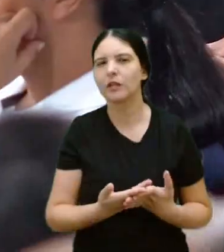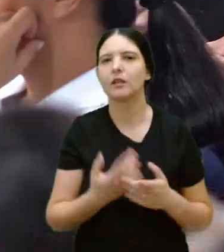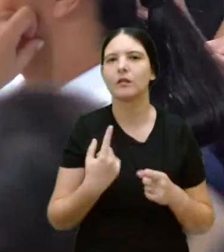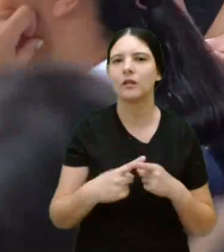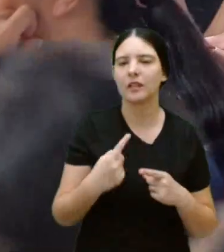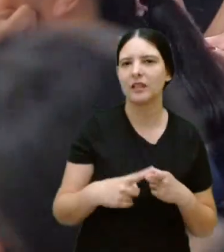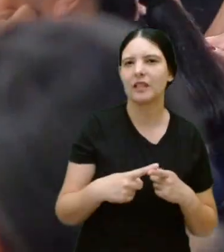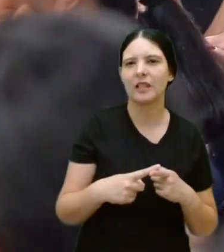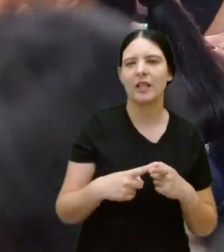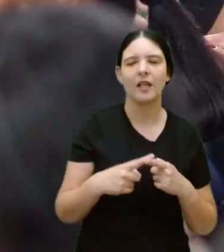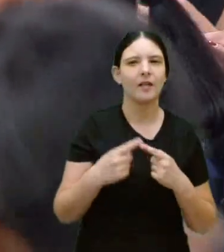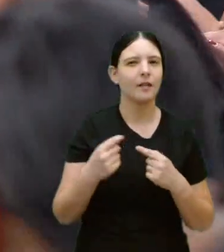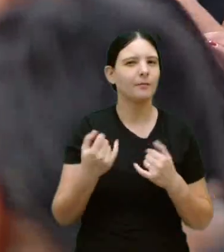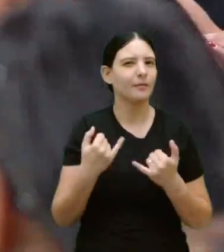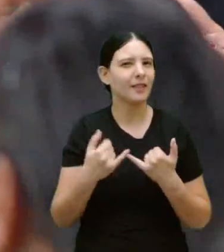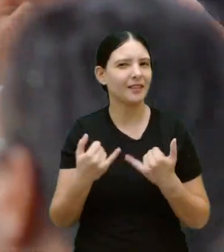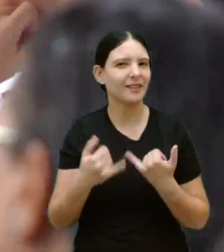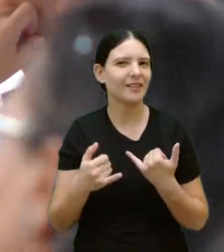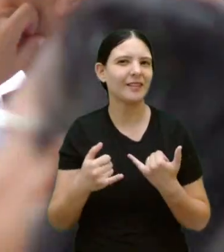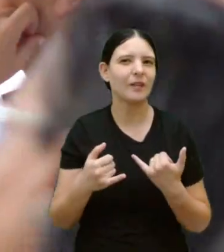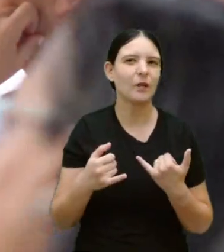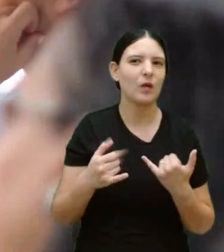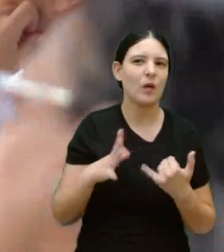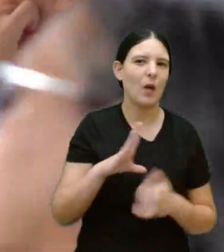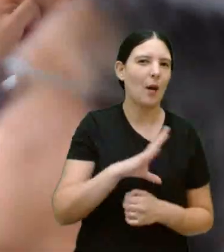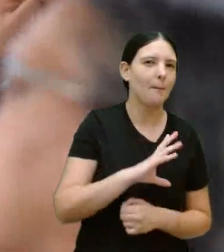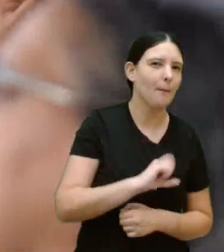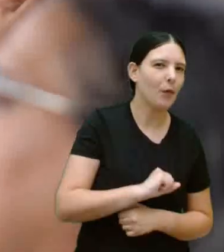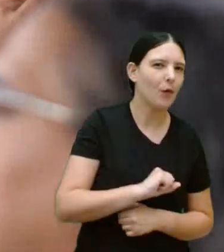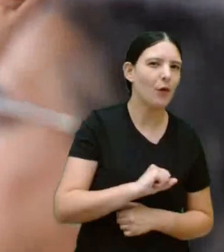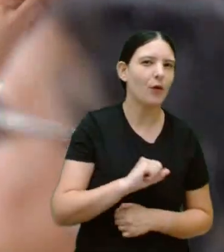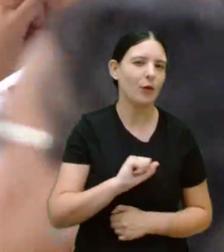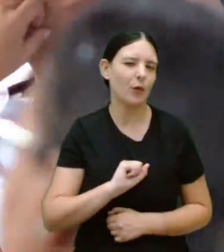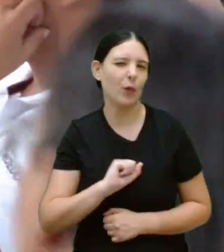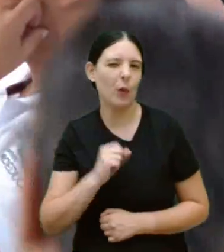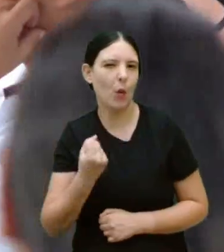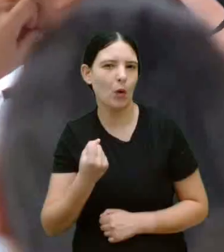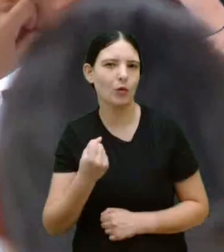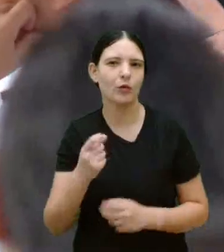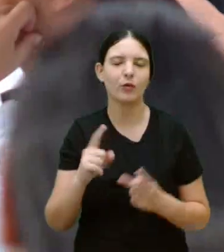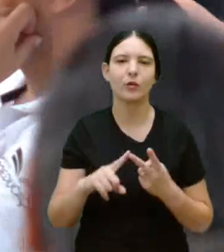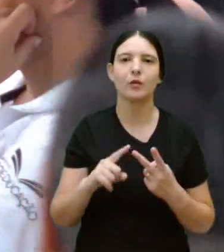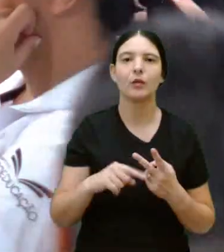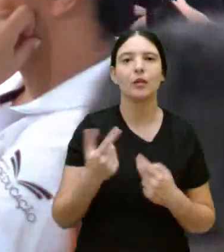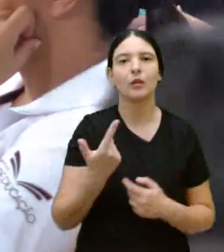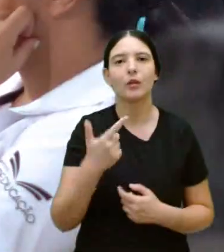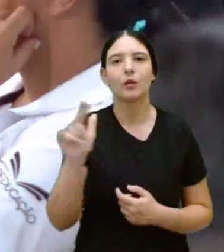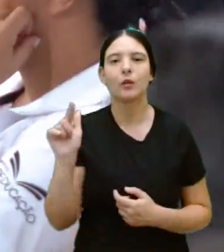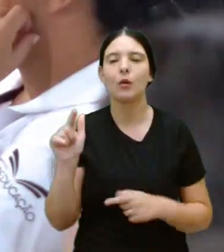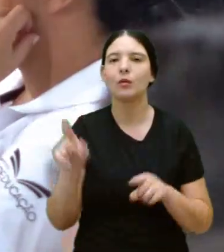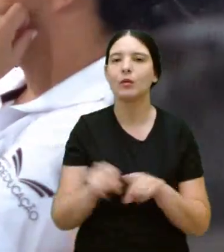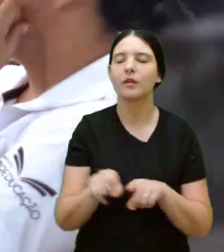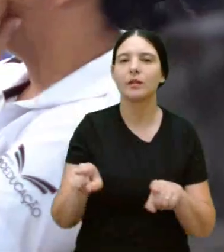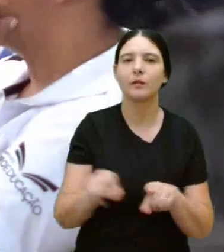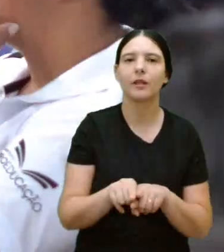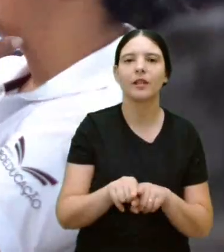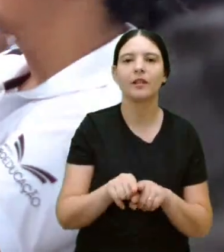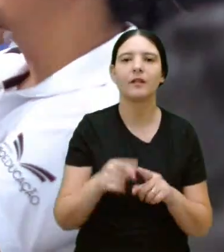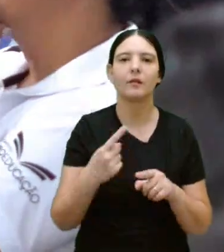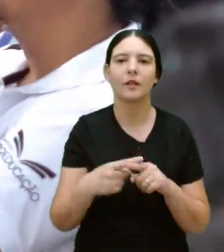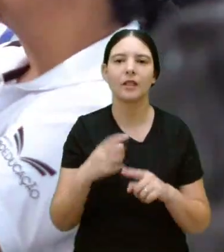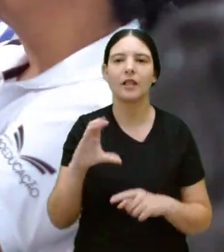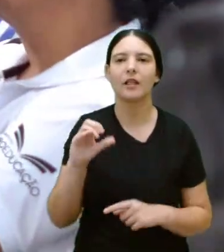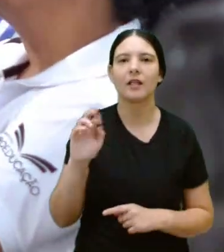tênue entre o amor e o ódio? Né? E a outra é o princípio mais kafkiano, né? De